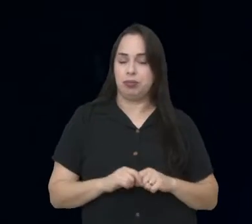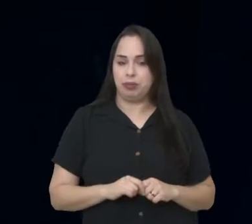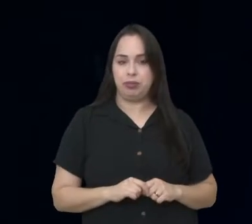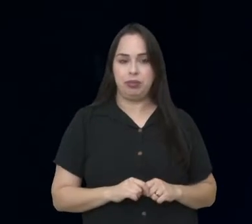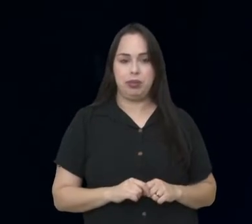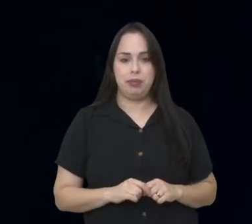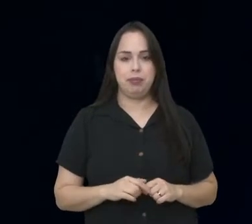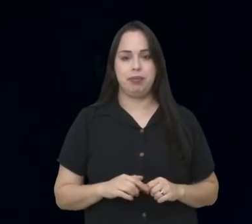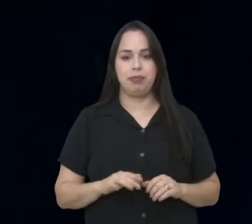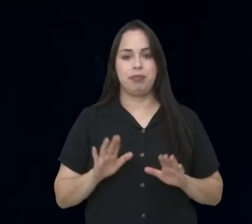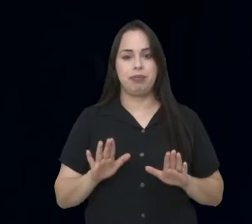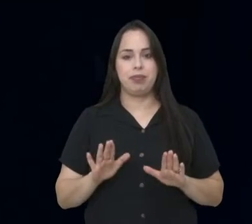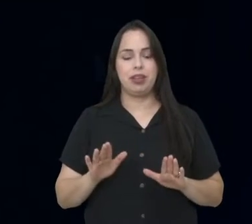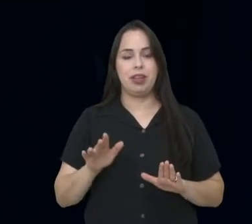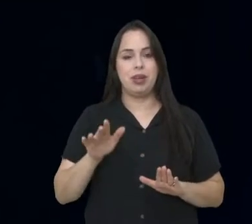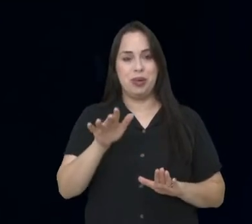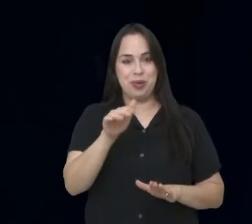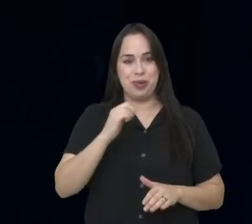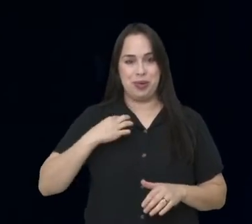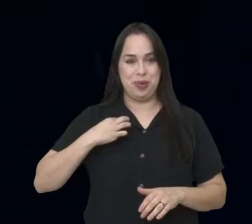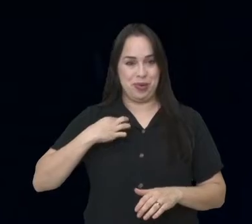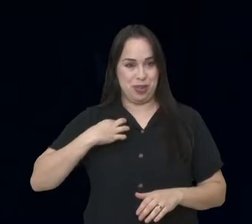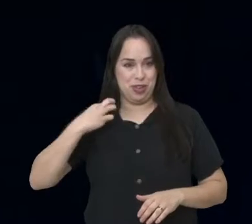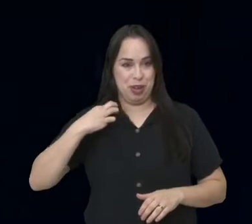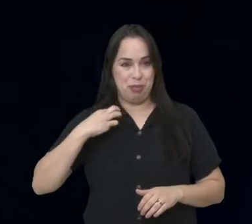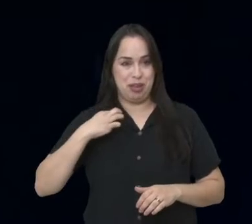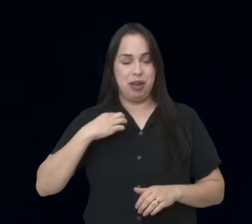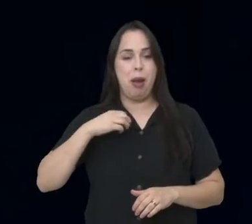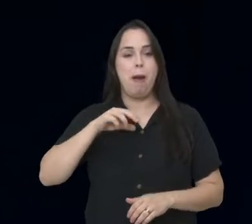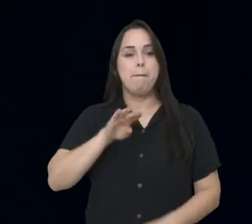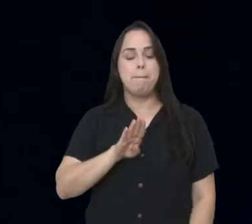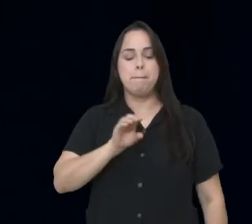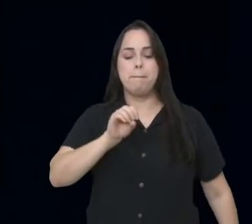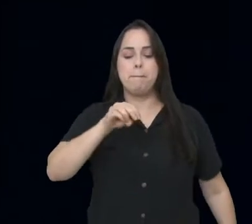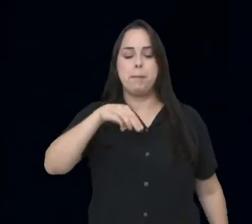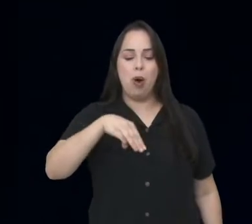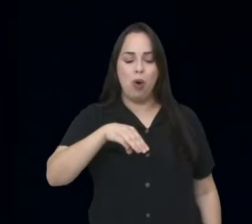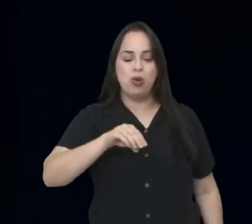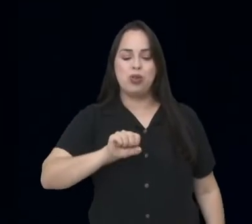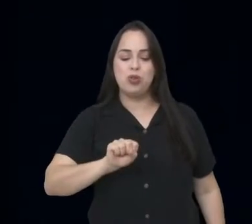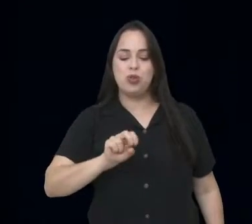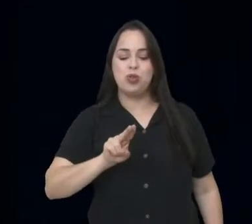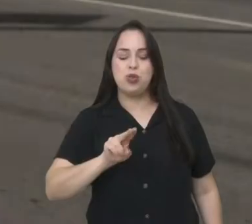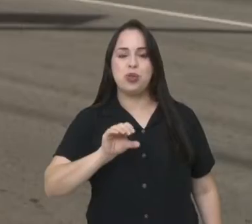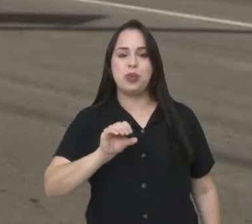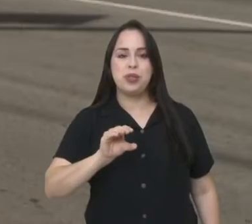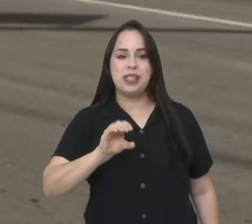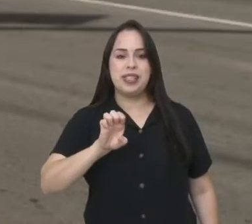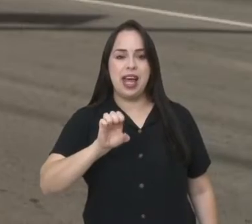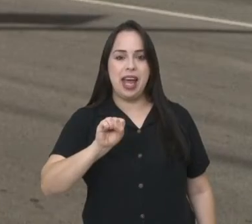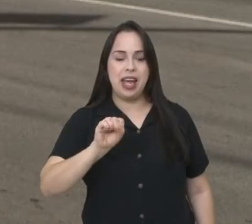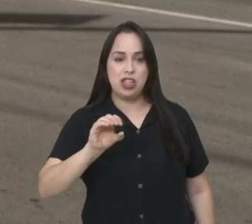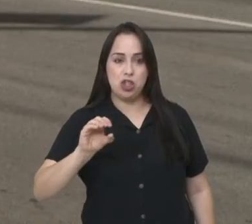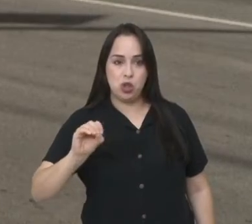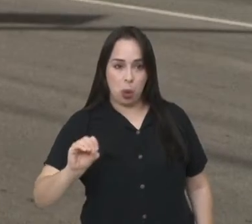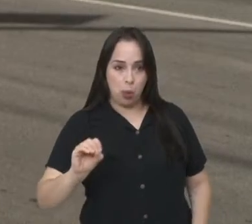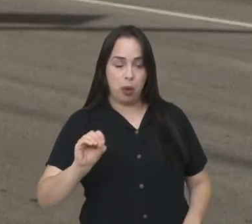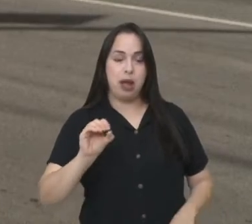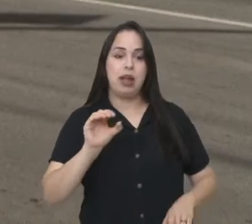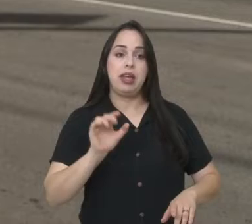muito... O time se chamava Bom Sucesso Futebol Clube. Era um time ali do Monte Castelo, o armazém ficava no Monte